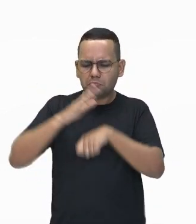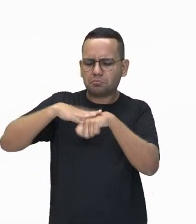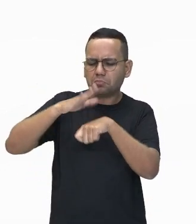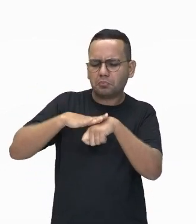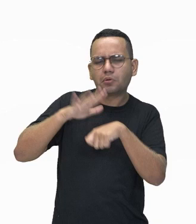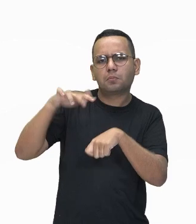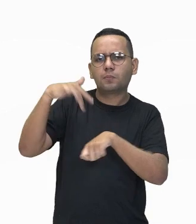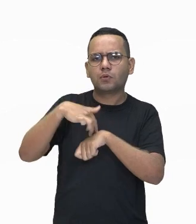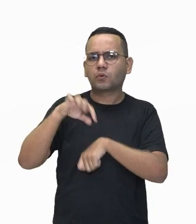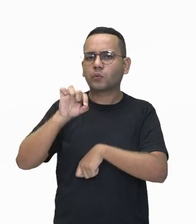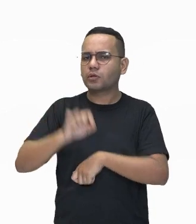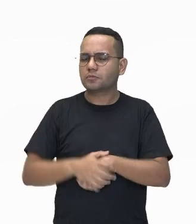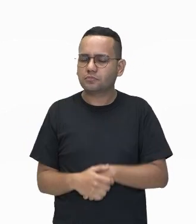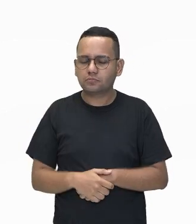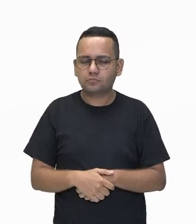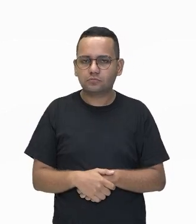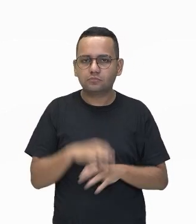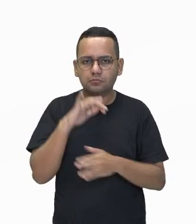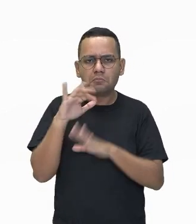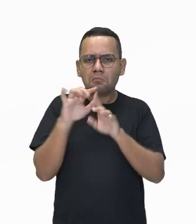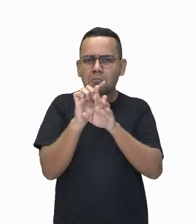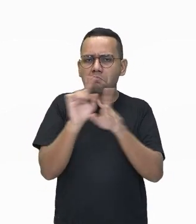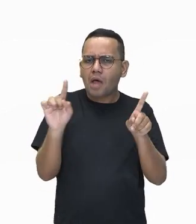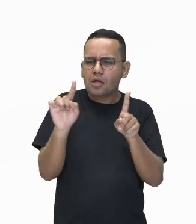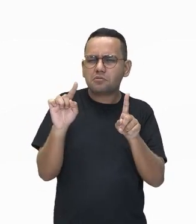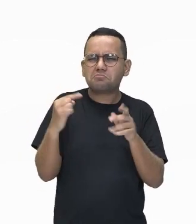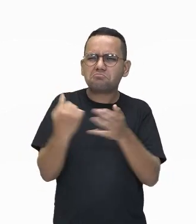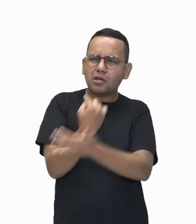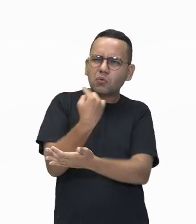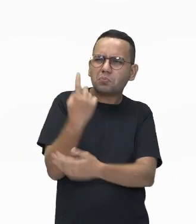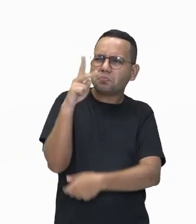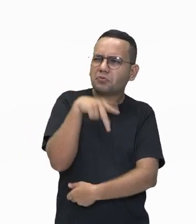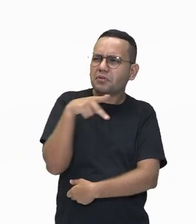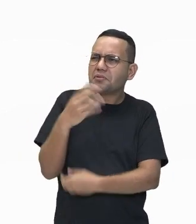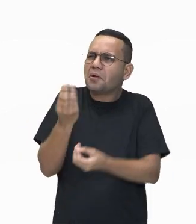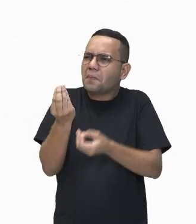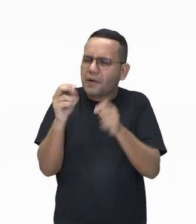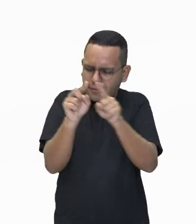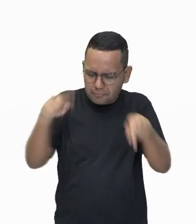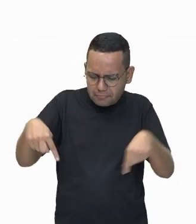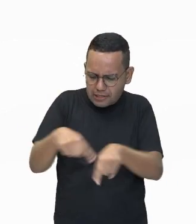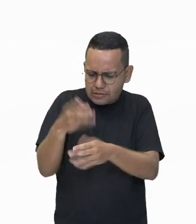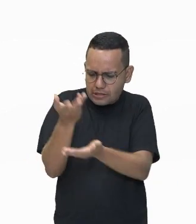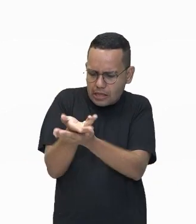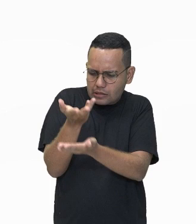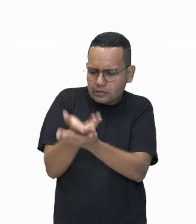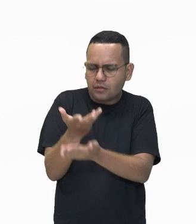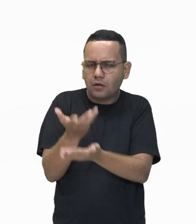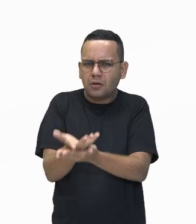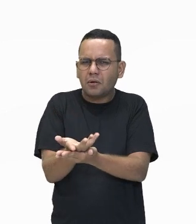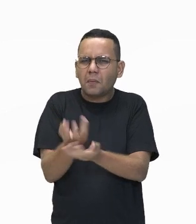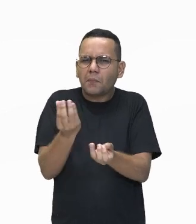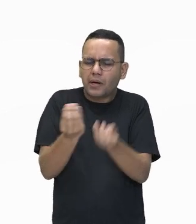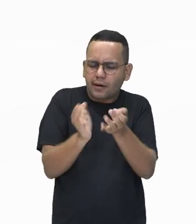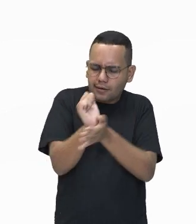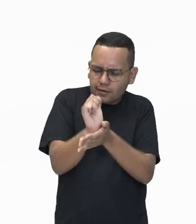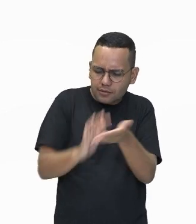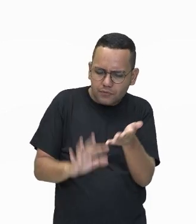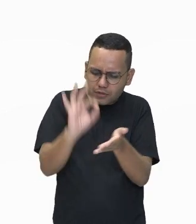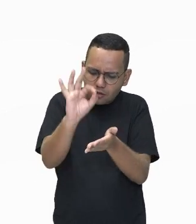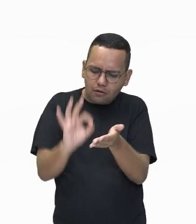de aula e é importante, então, fazer esse projeto integrador? Para você exatamente ser protagonista da sua própria